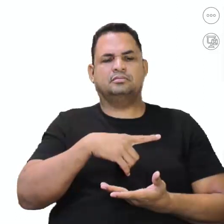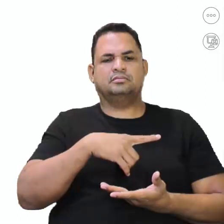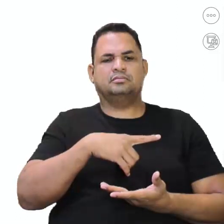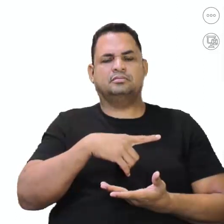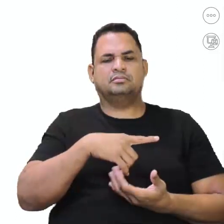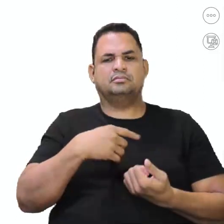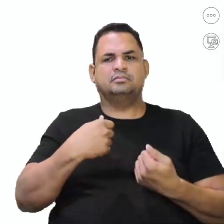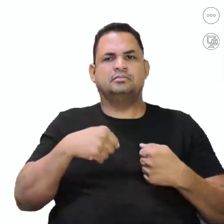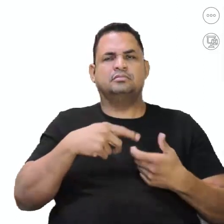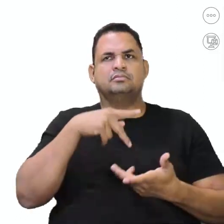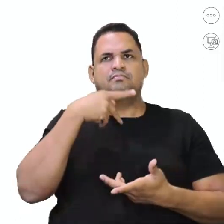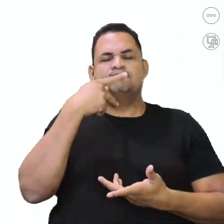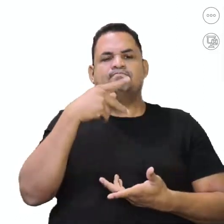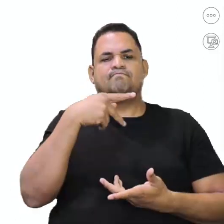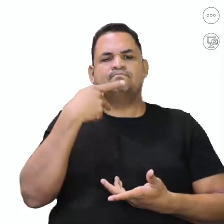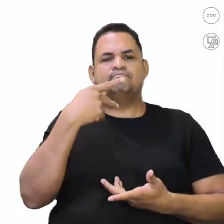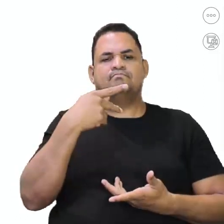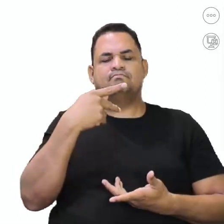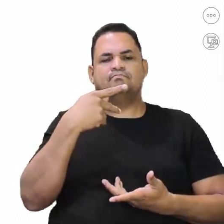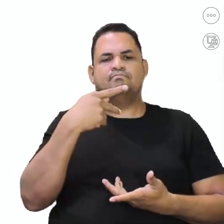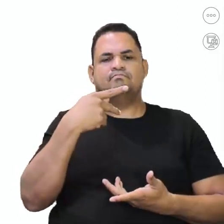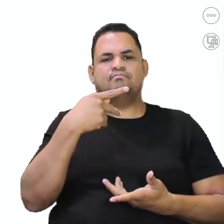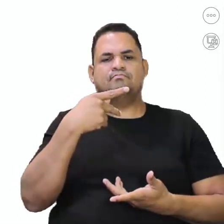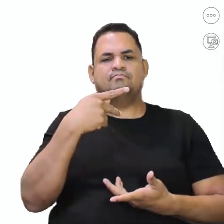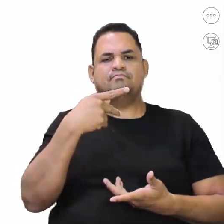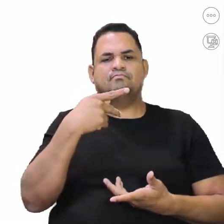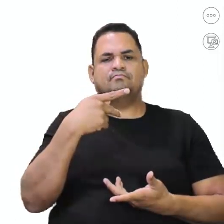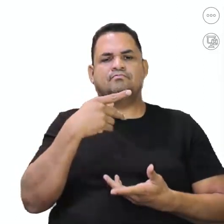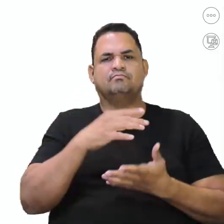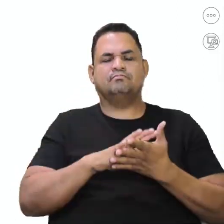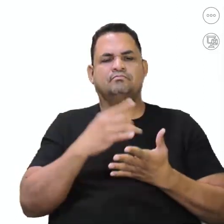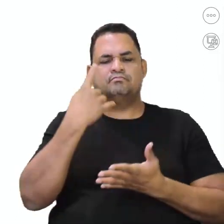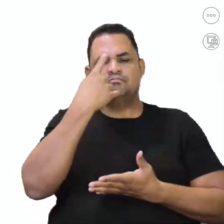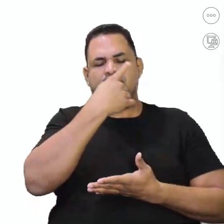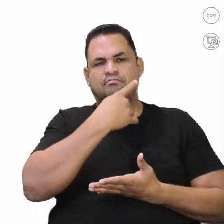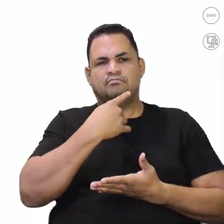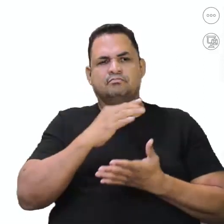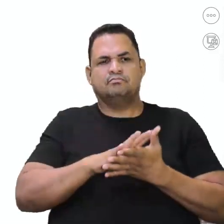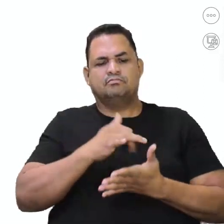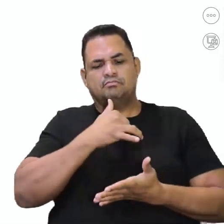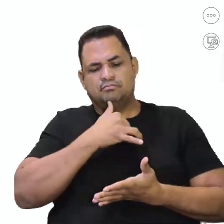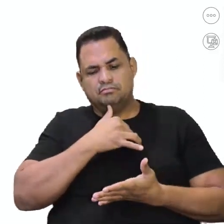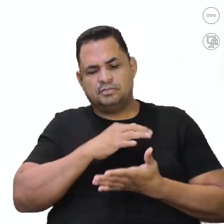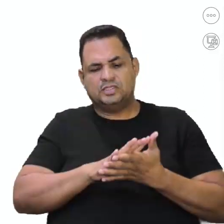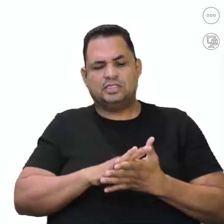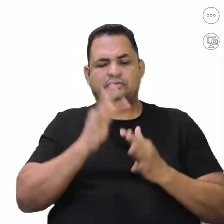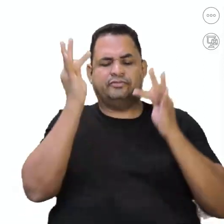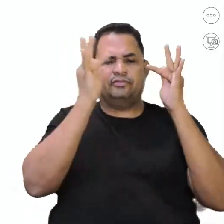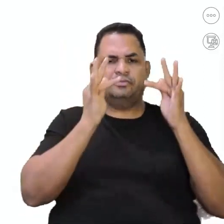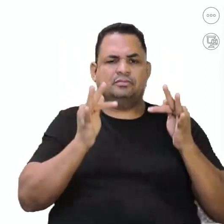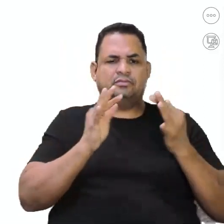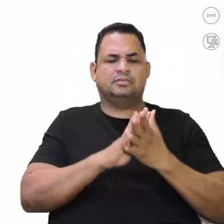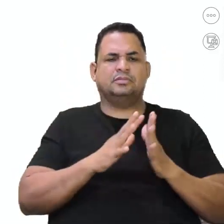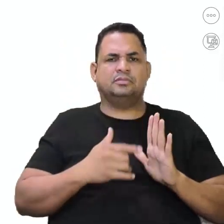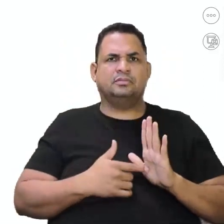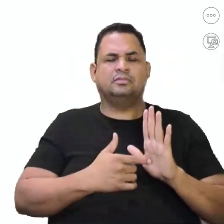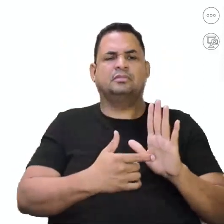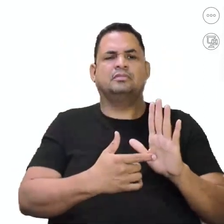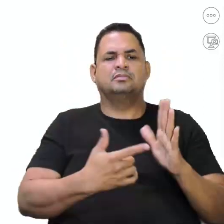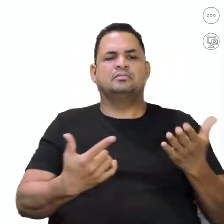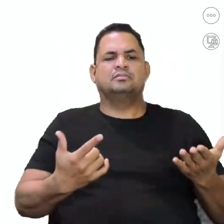como eu posso dizer, de semblante, um semblante triste, um semblante feliz, alguma coisa assim que